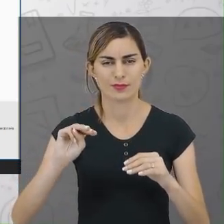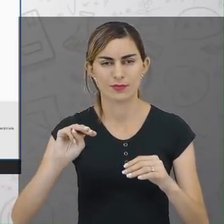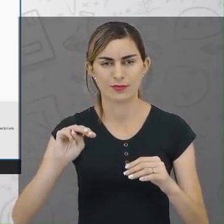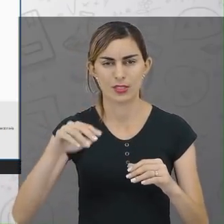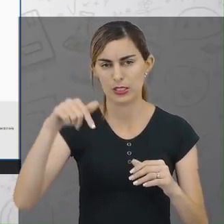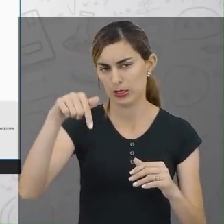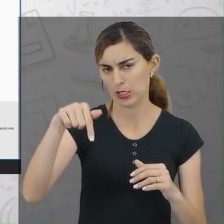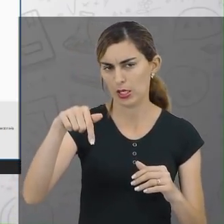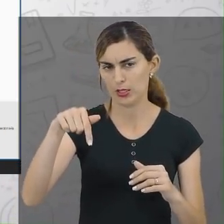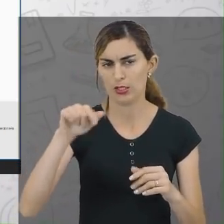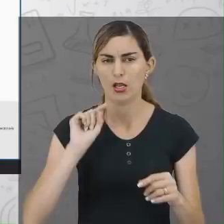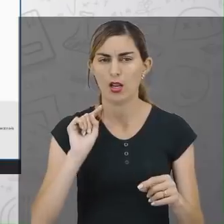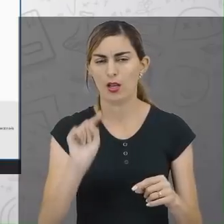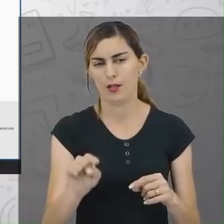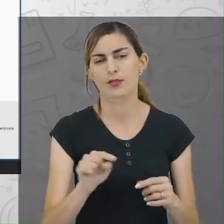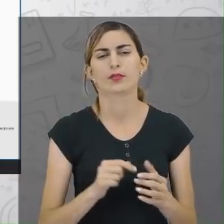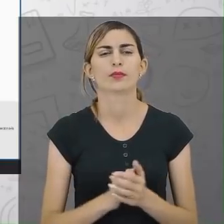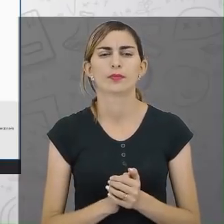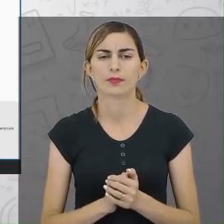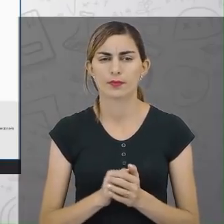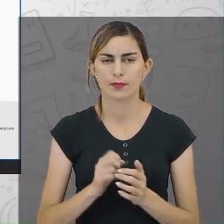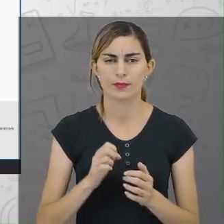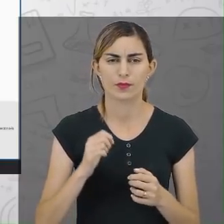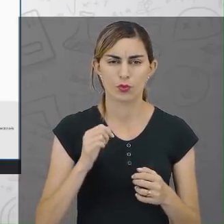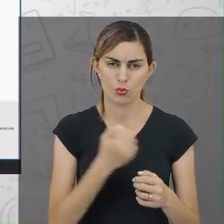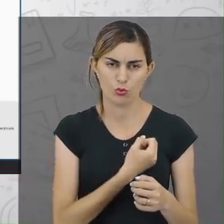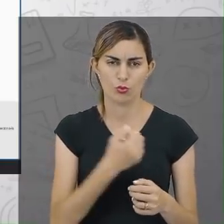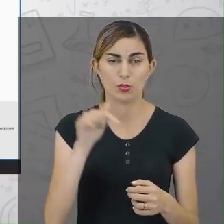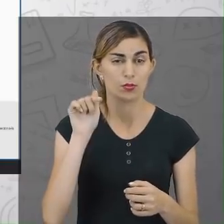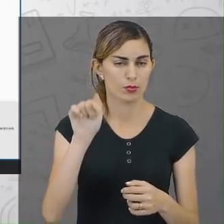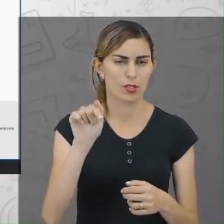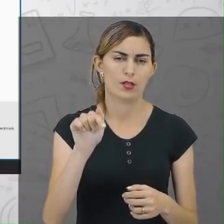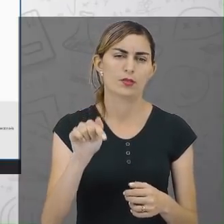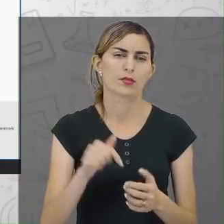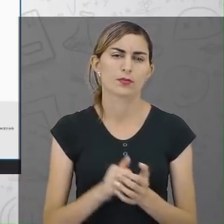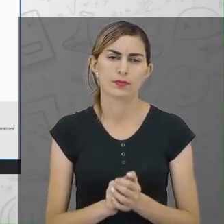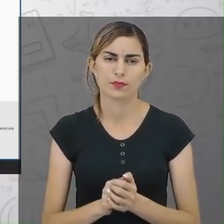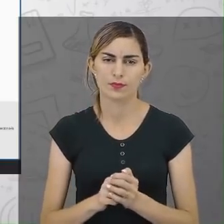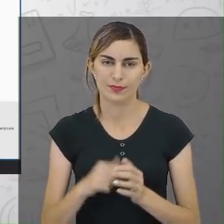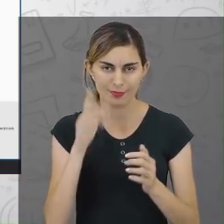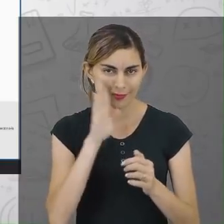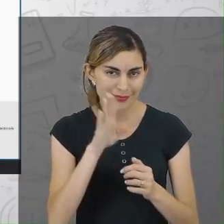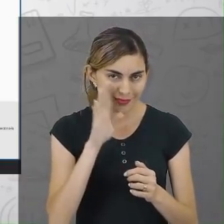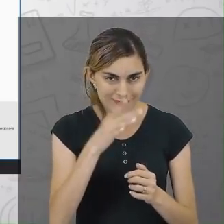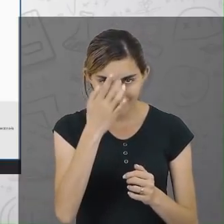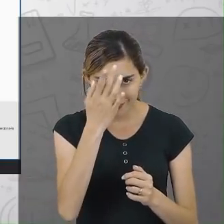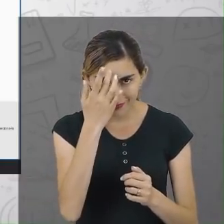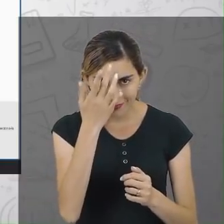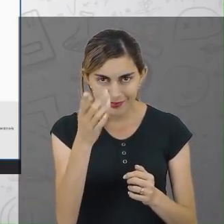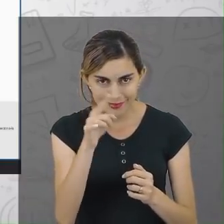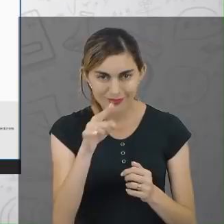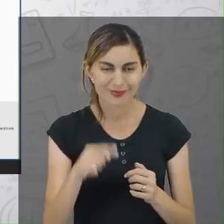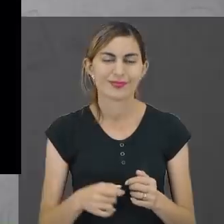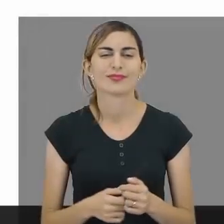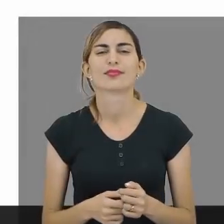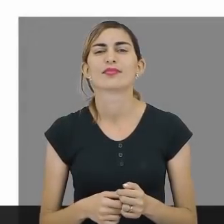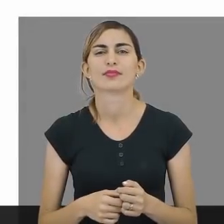digitar 7. Enter. O número digitado foi 7. Legal, né? Facinho.